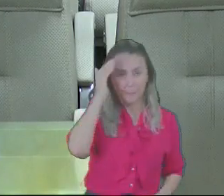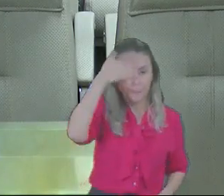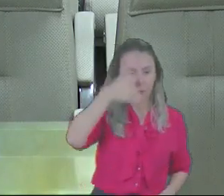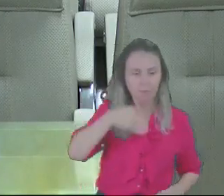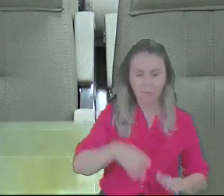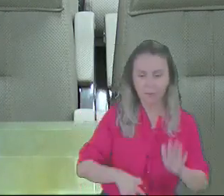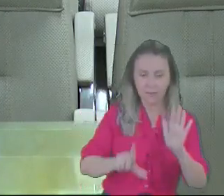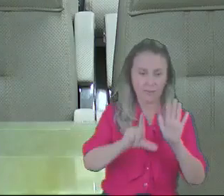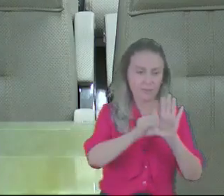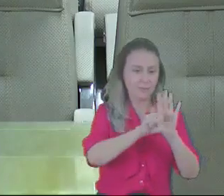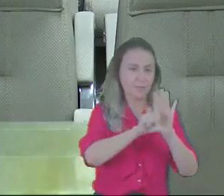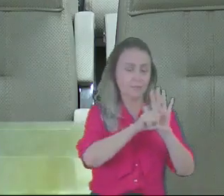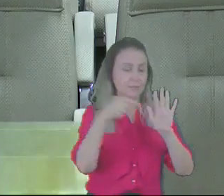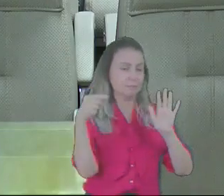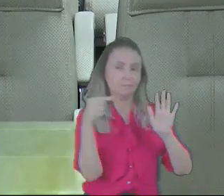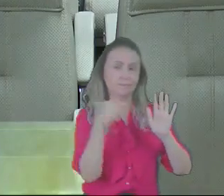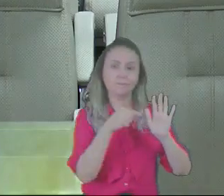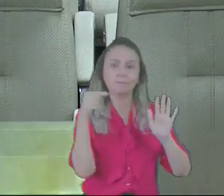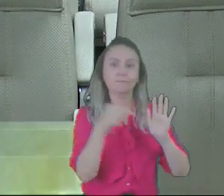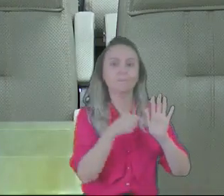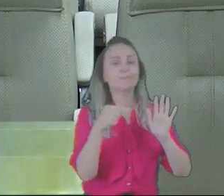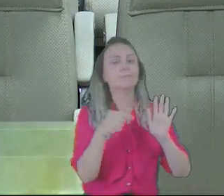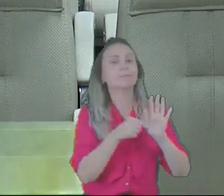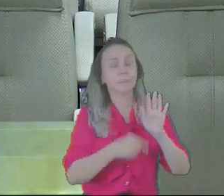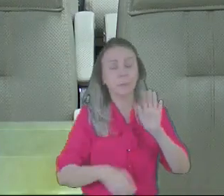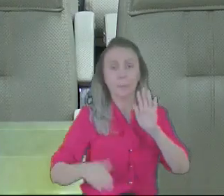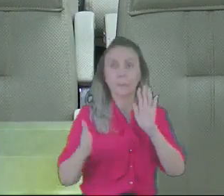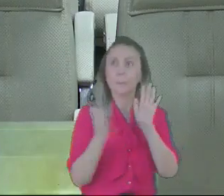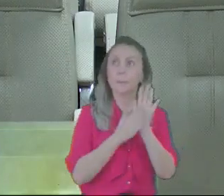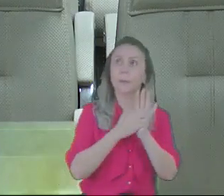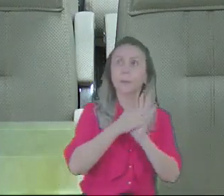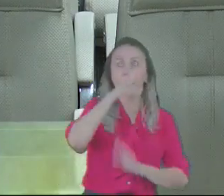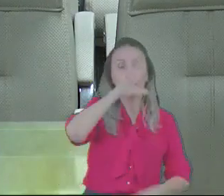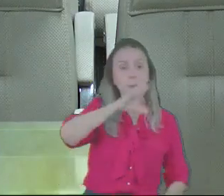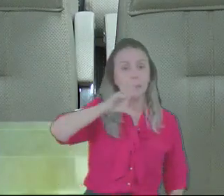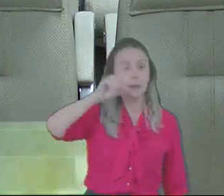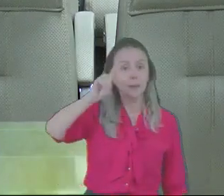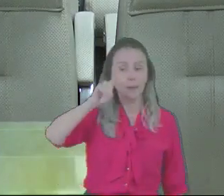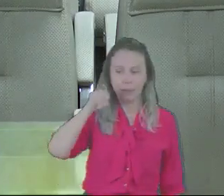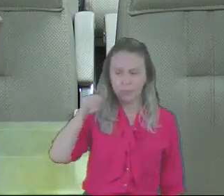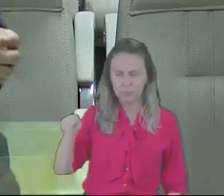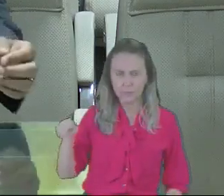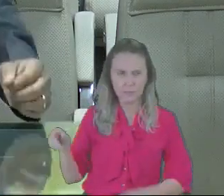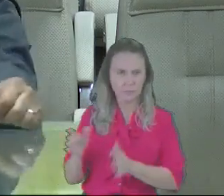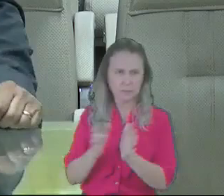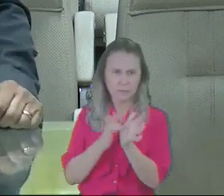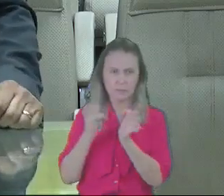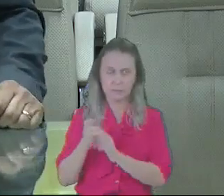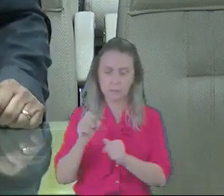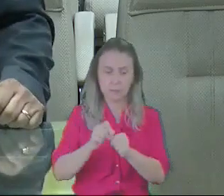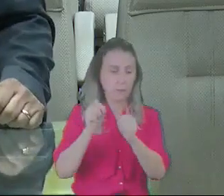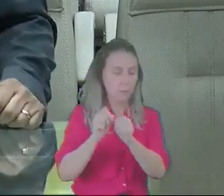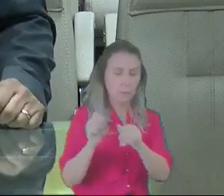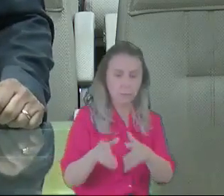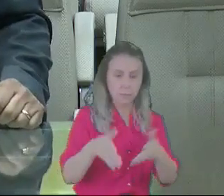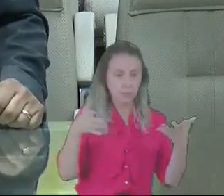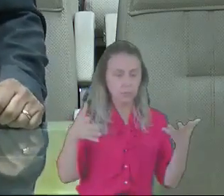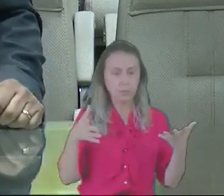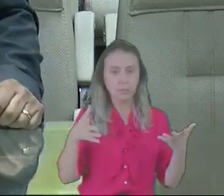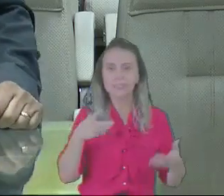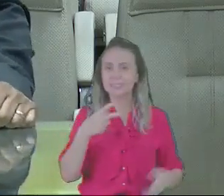pela excelência do propósito de Deus ele não podia operar o Milagre no sábado